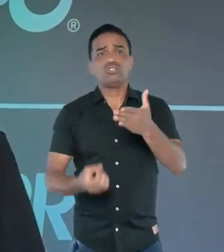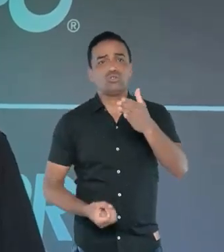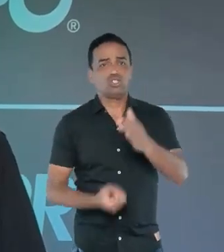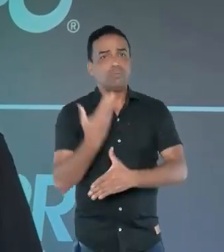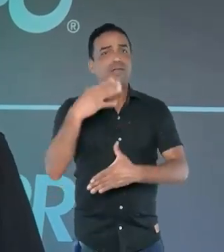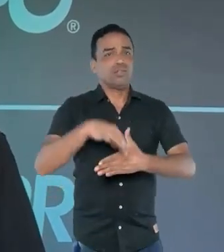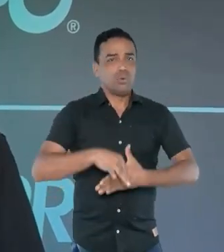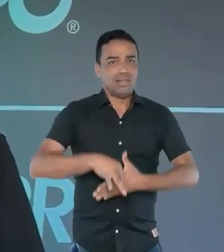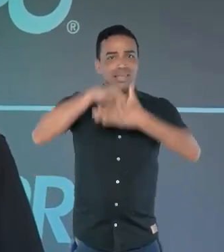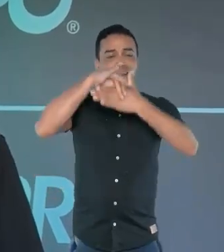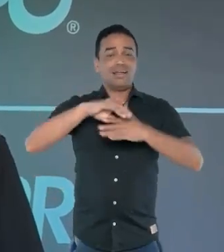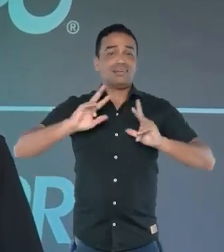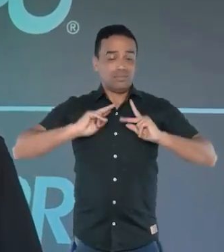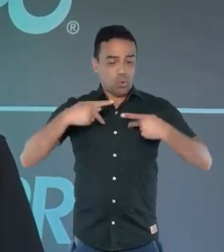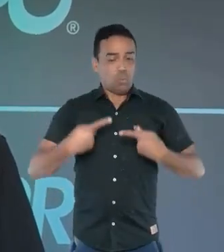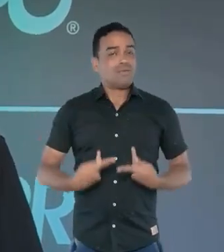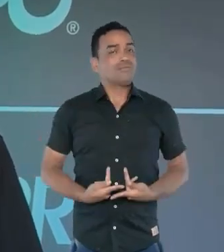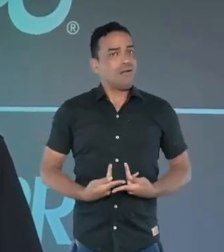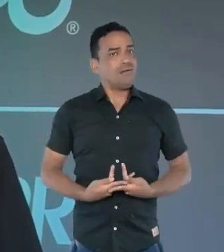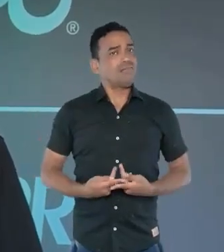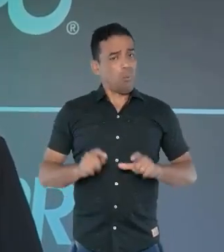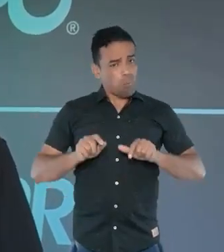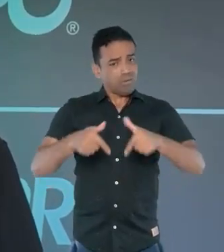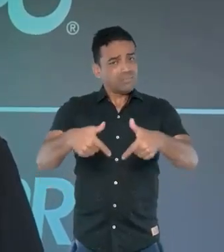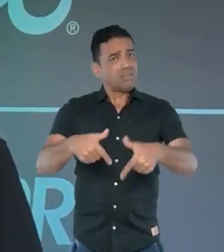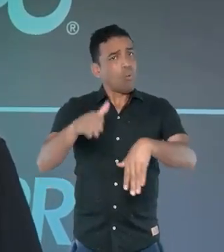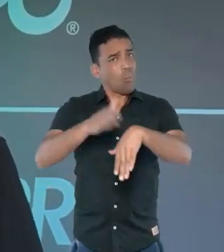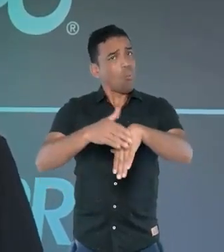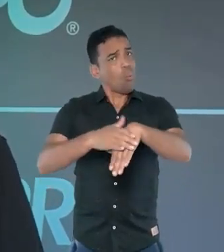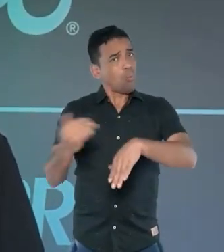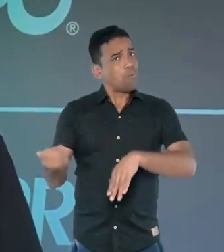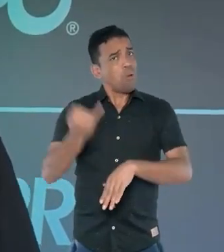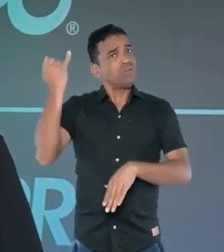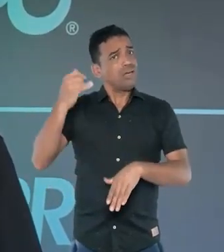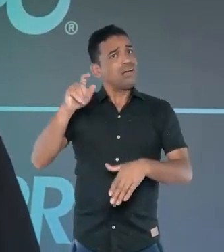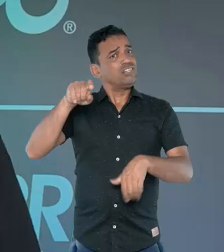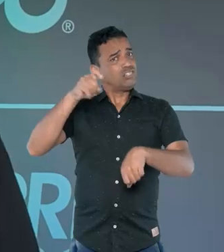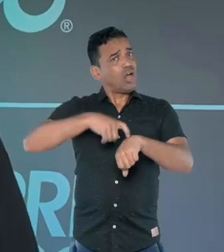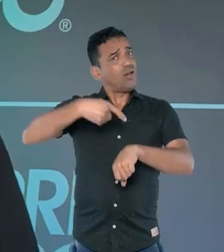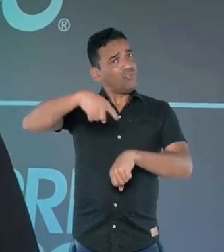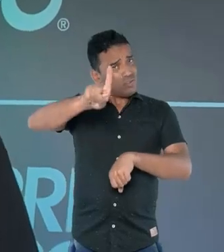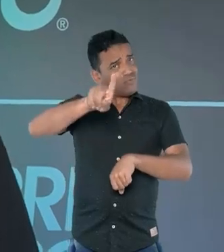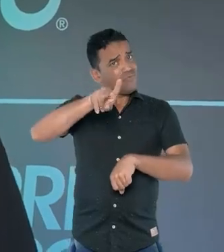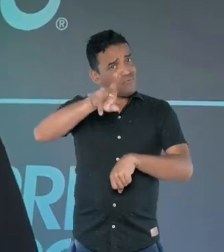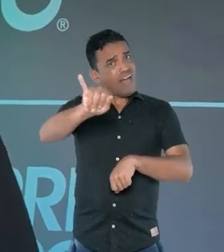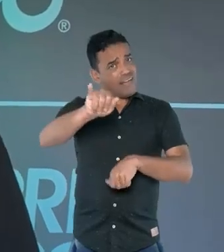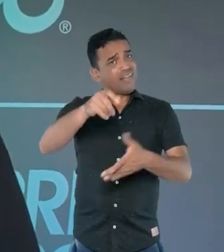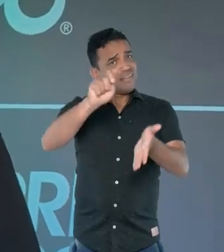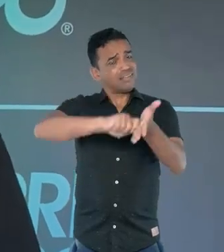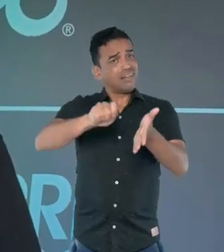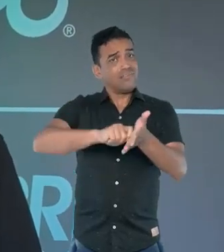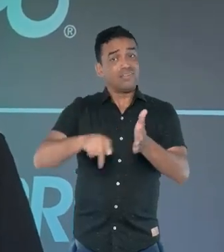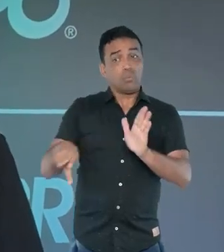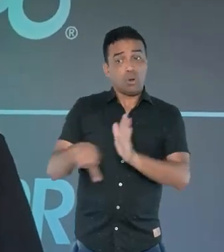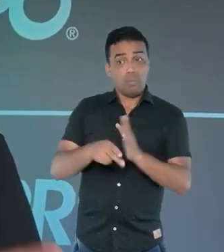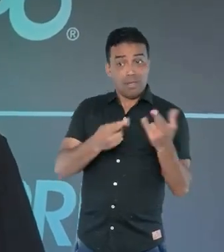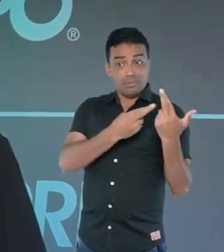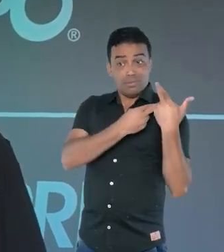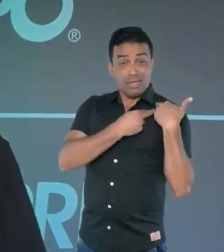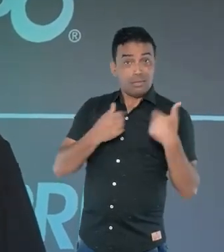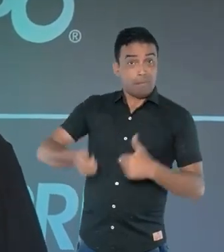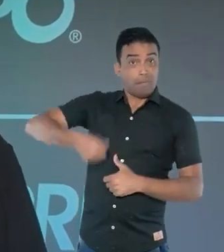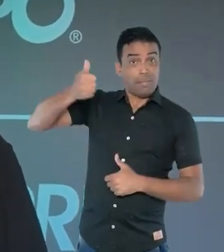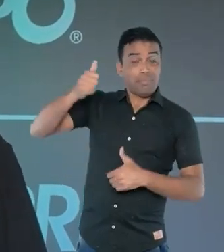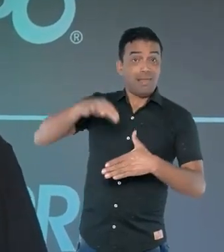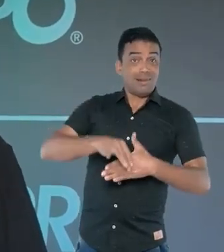mais humanizada, o que eu acho um gesto super importante na sua escrita. E você comentou agora há pouco que seu primeiro papel de liderança estava lá